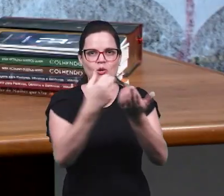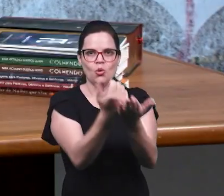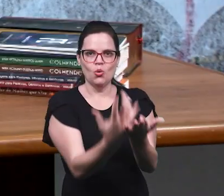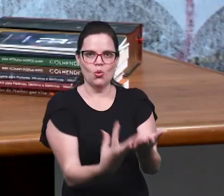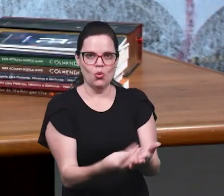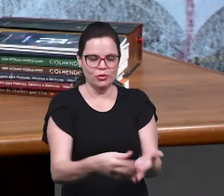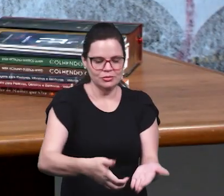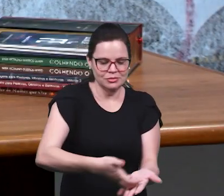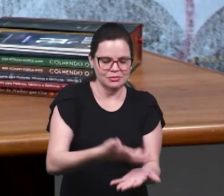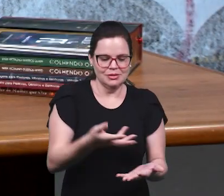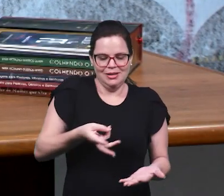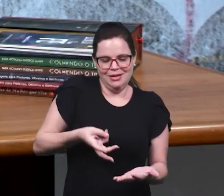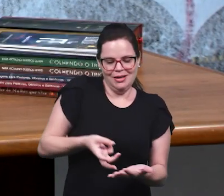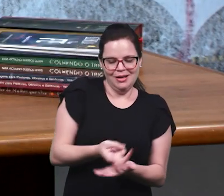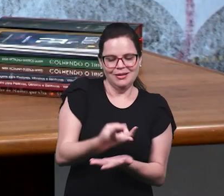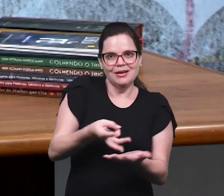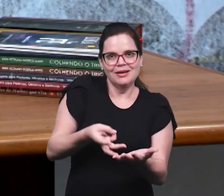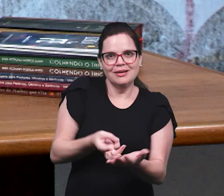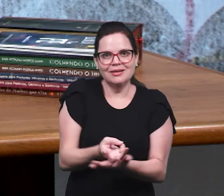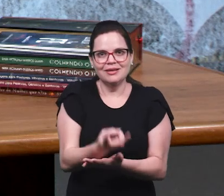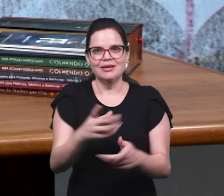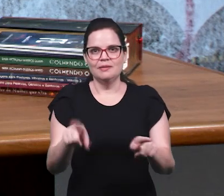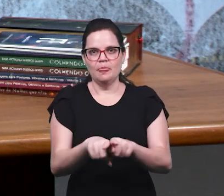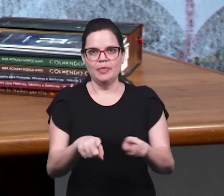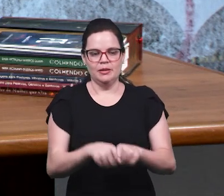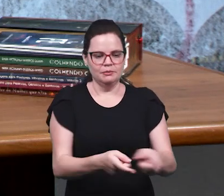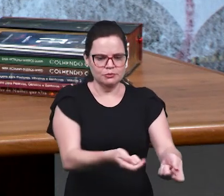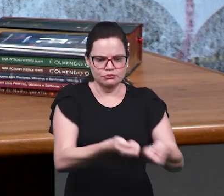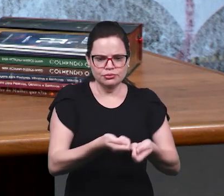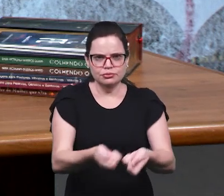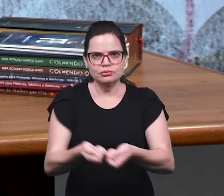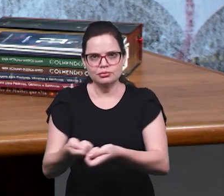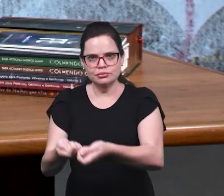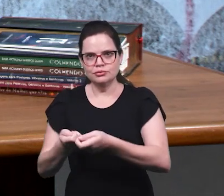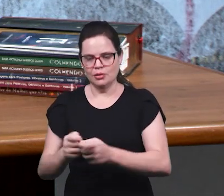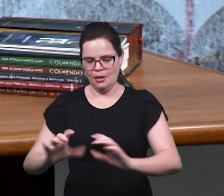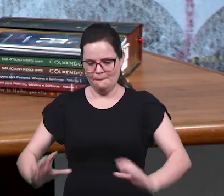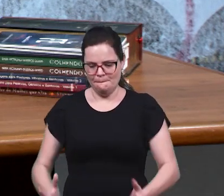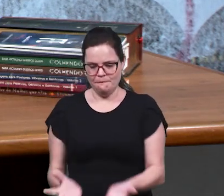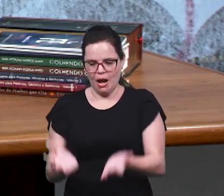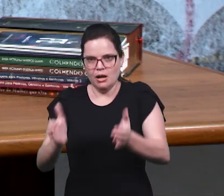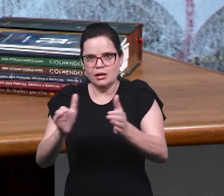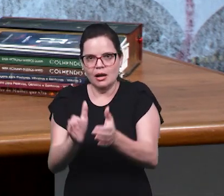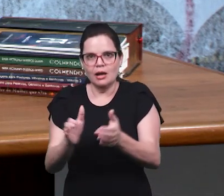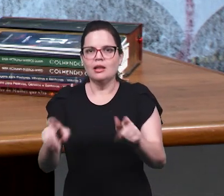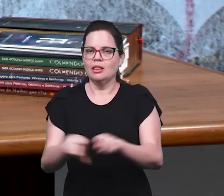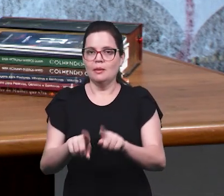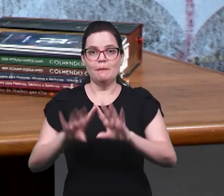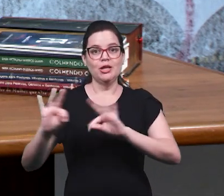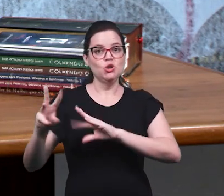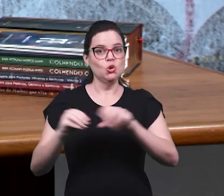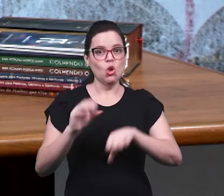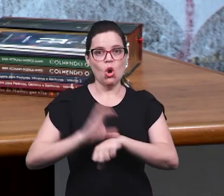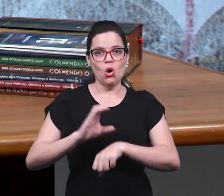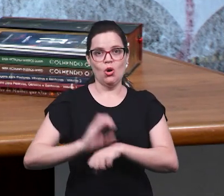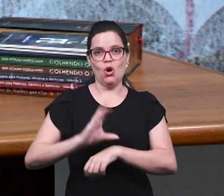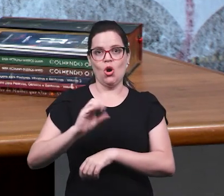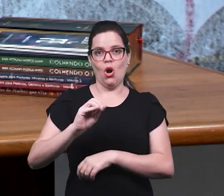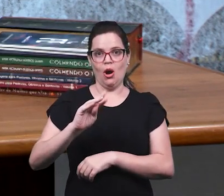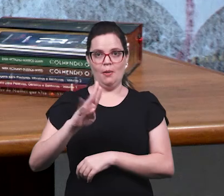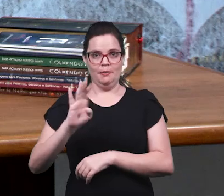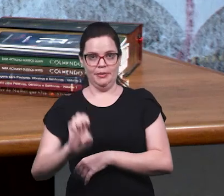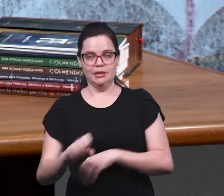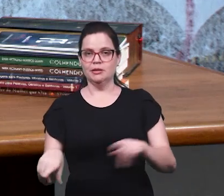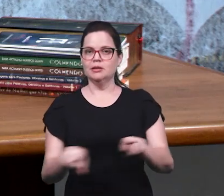seus braseiros, todos os seus vasos farás de cobre. Far-lhe-ás também um crivo